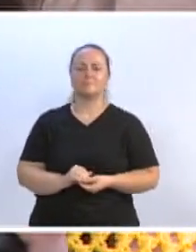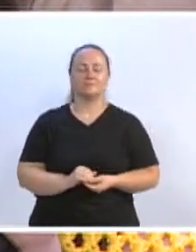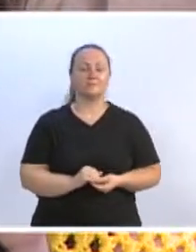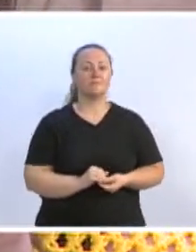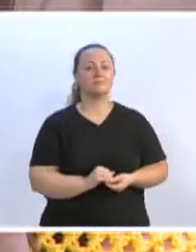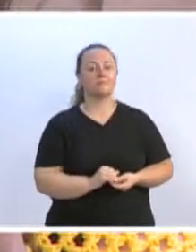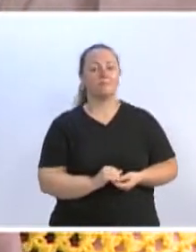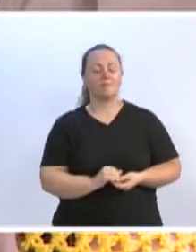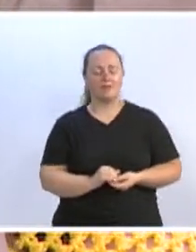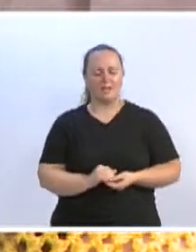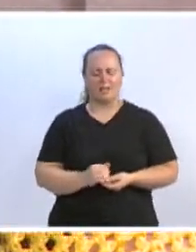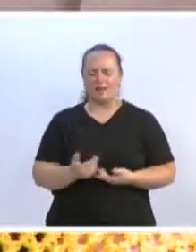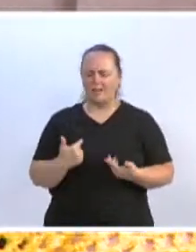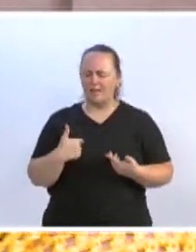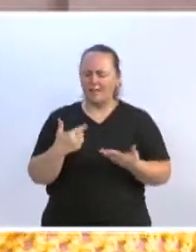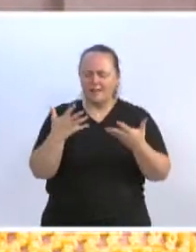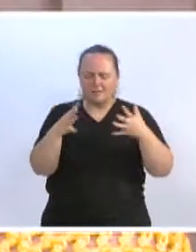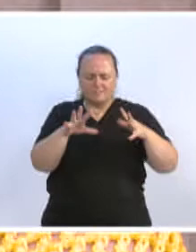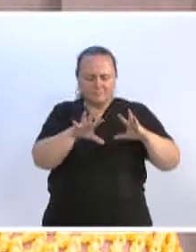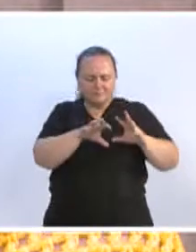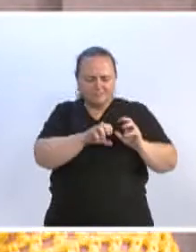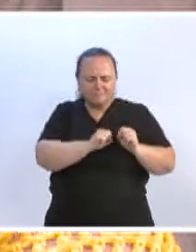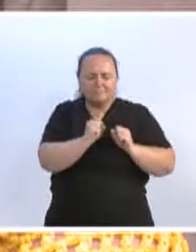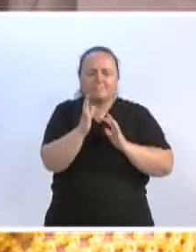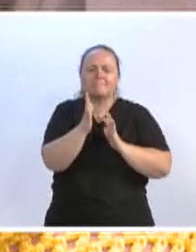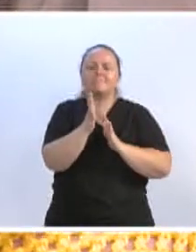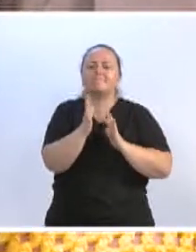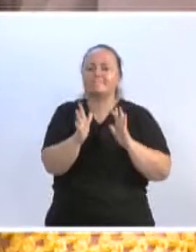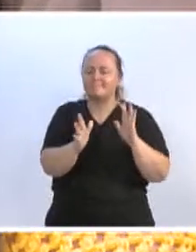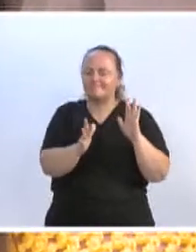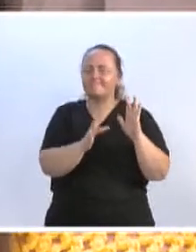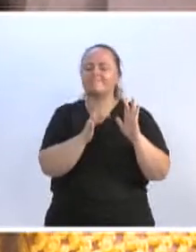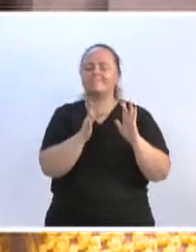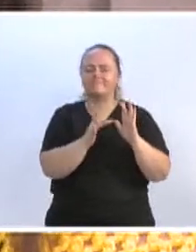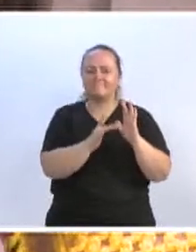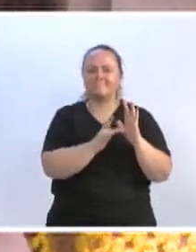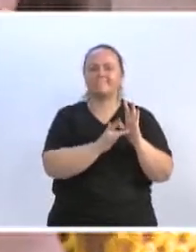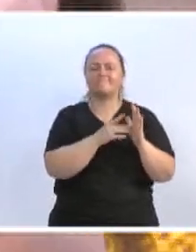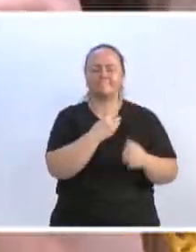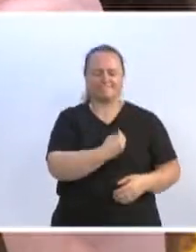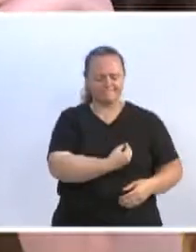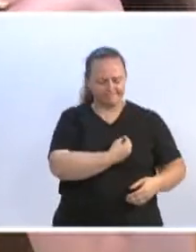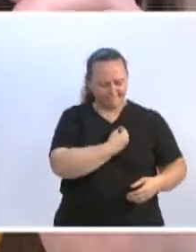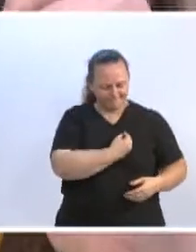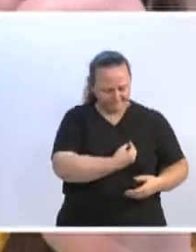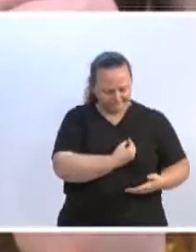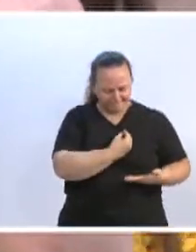minhas vestes no sangue lavei,